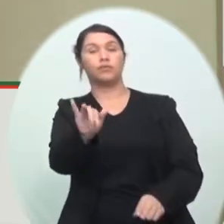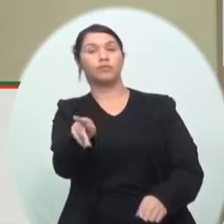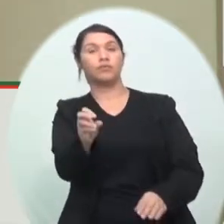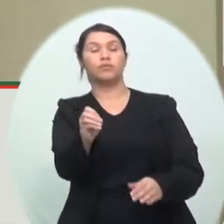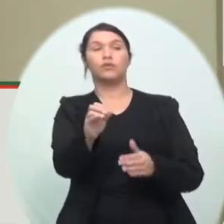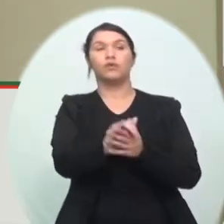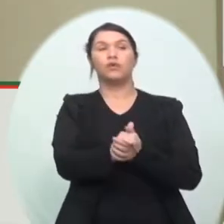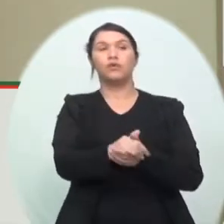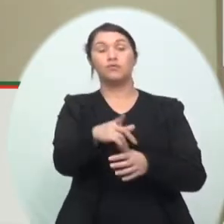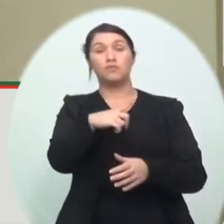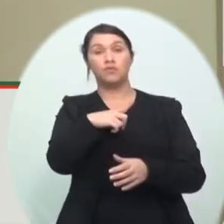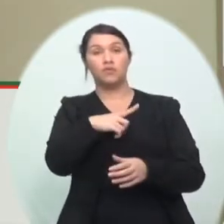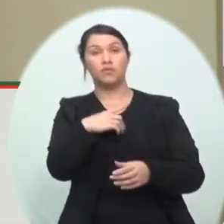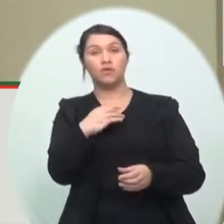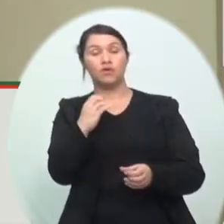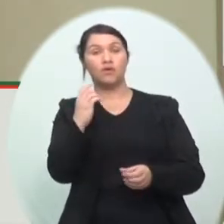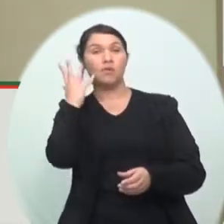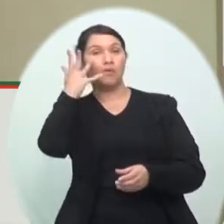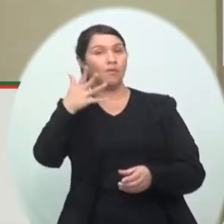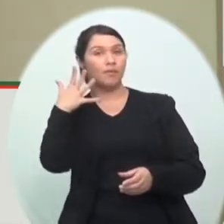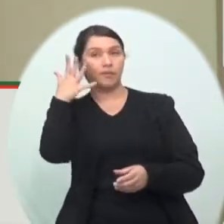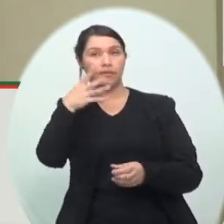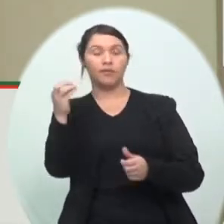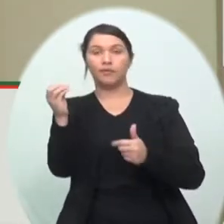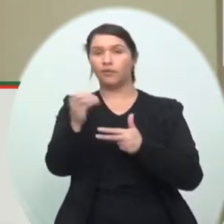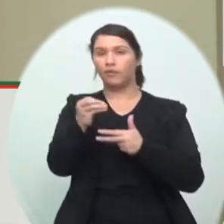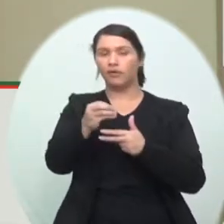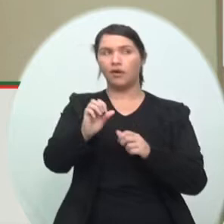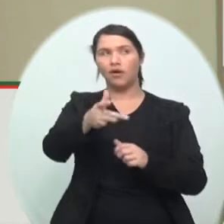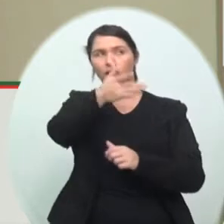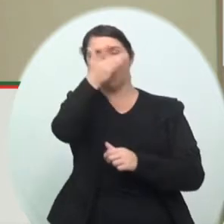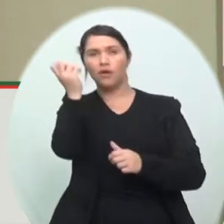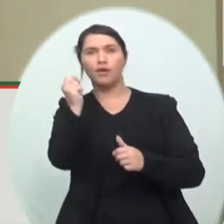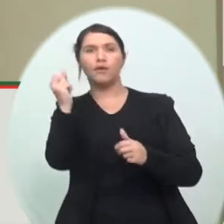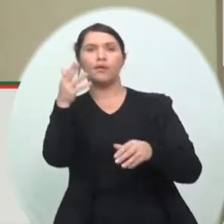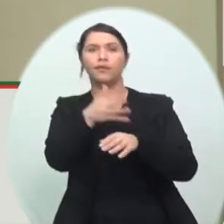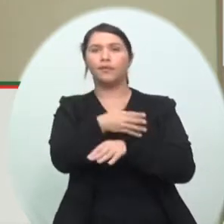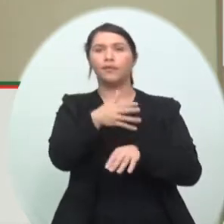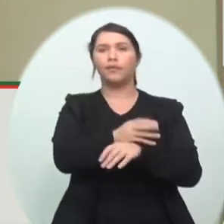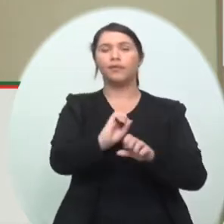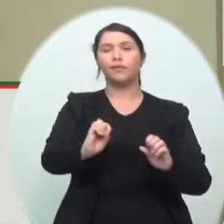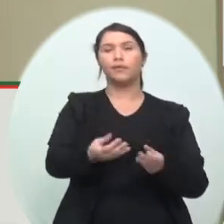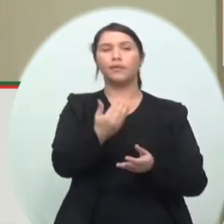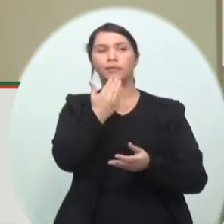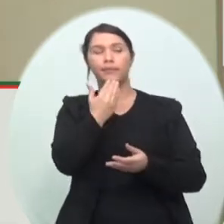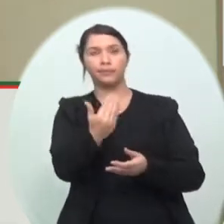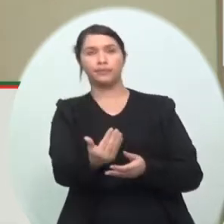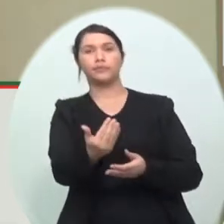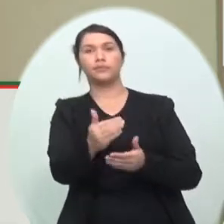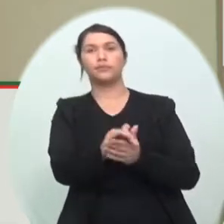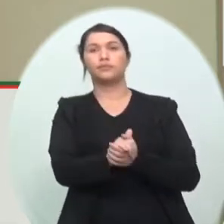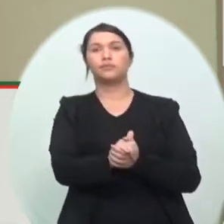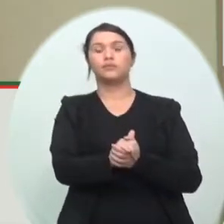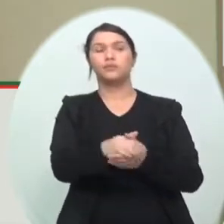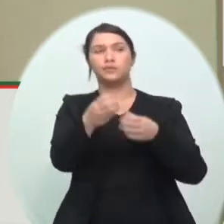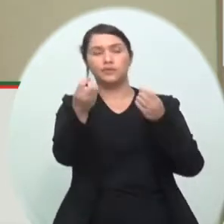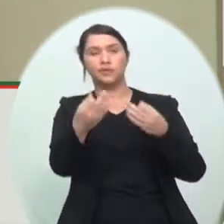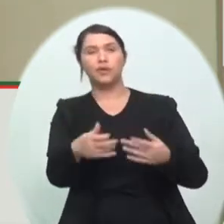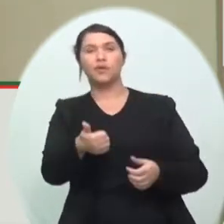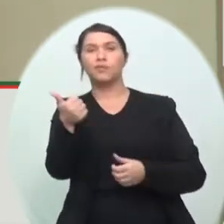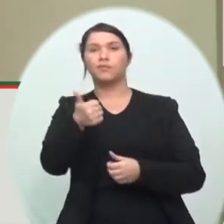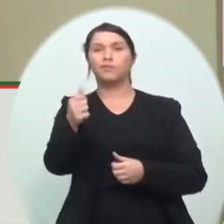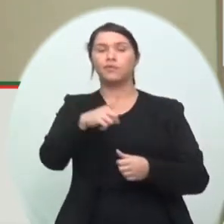pessoas que interagiram, disseram que a prioridade de Criciúma e região para o futuro é, primeiro, elaborar um plano de